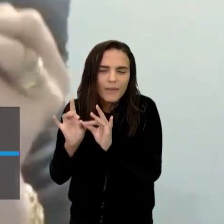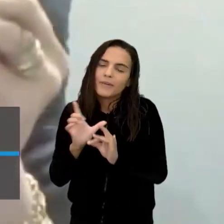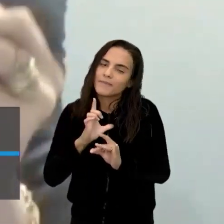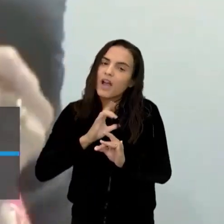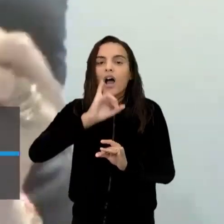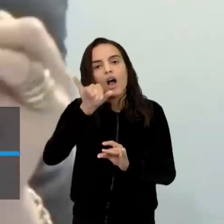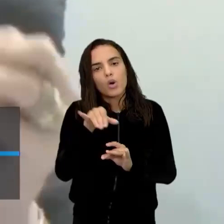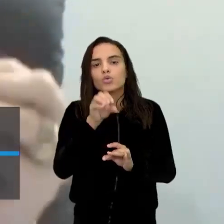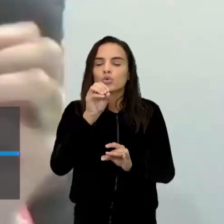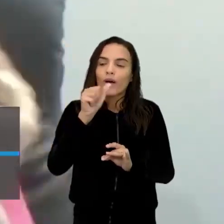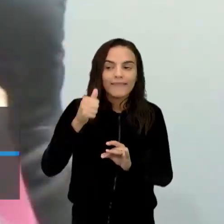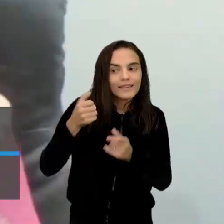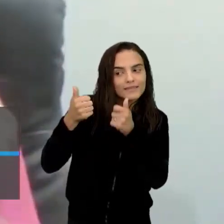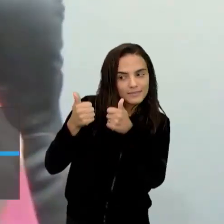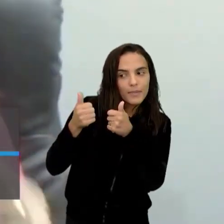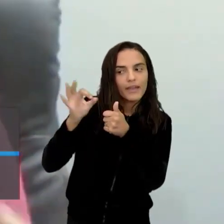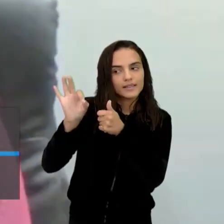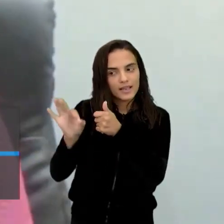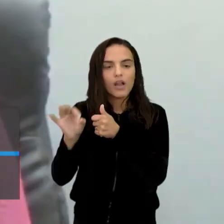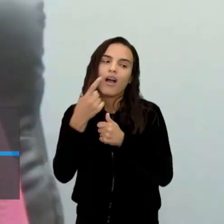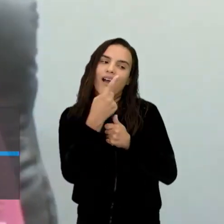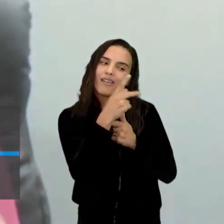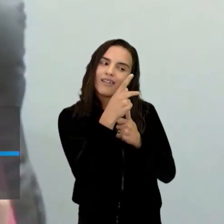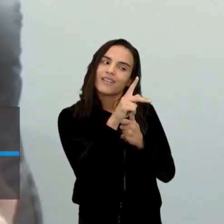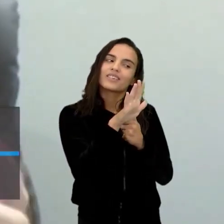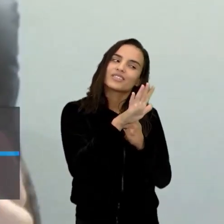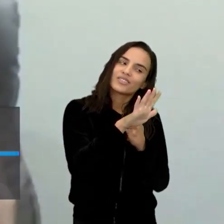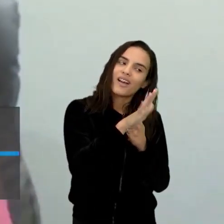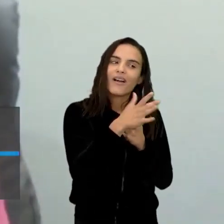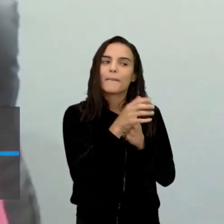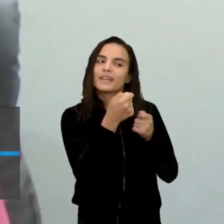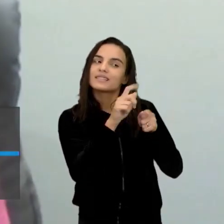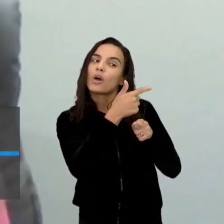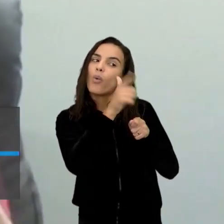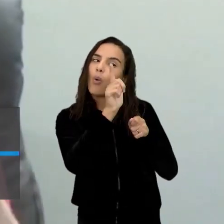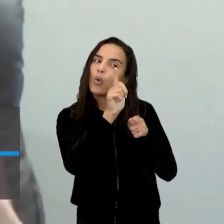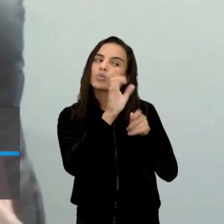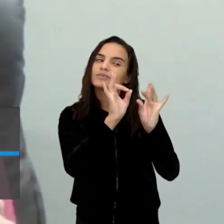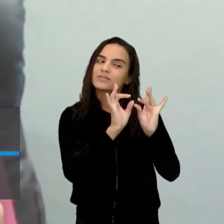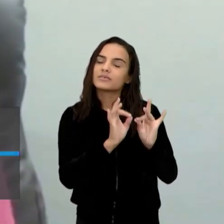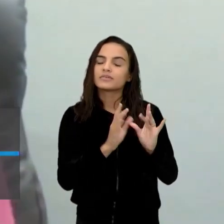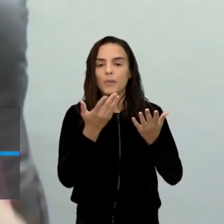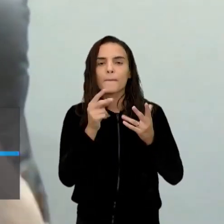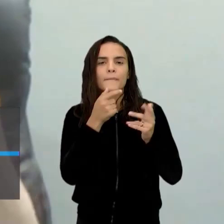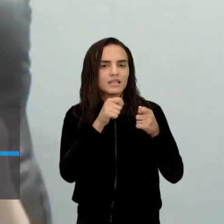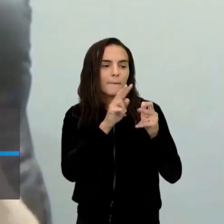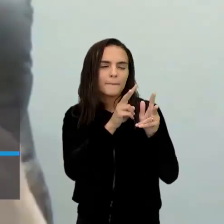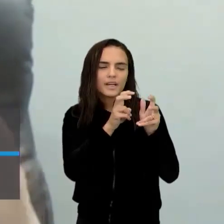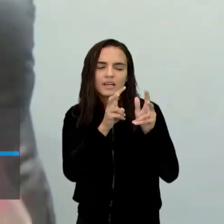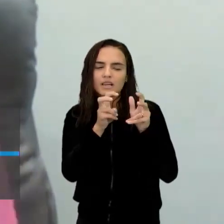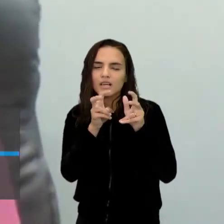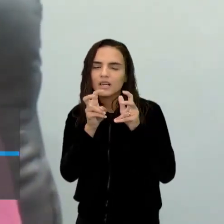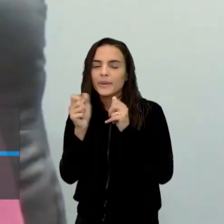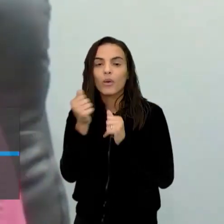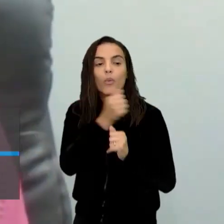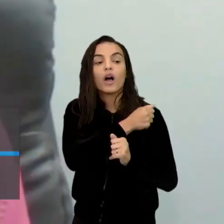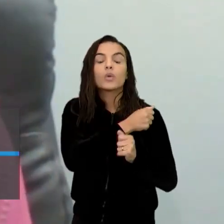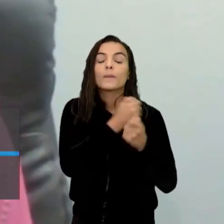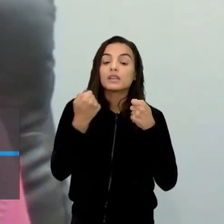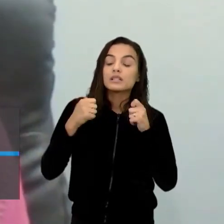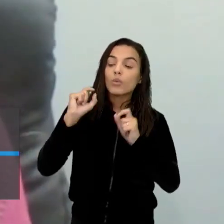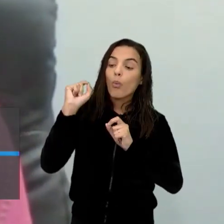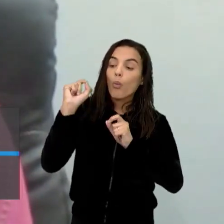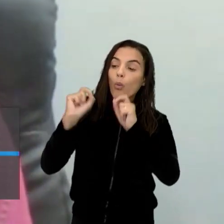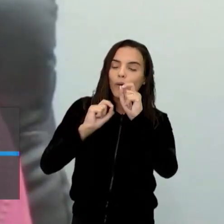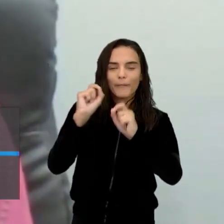Joaquim, isso e isso dá certo. Tá bom? Então, eu preciso perceber o que o meu aluno precisa para eu